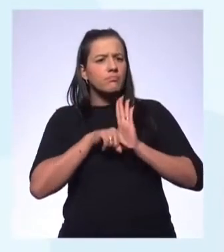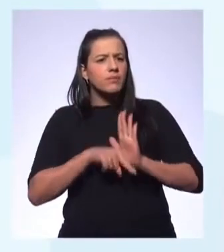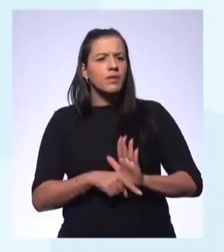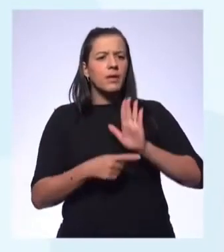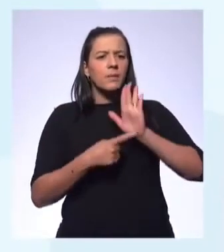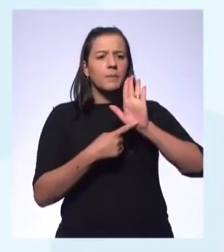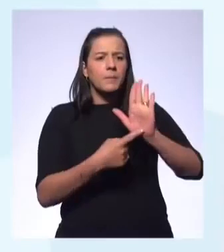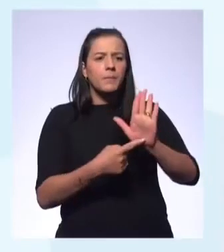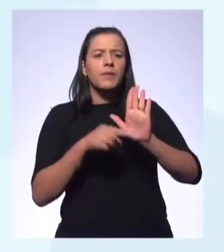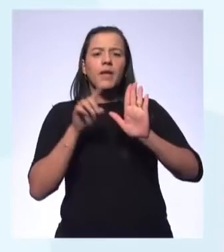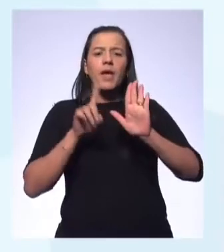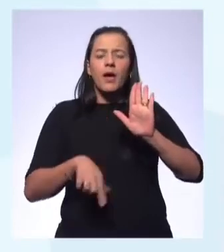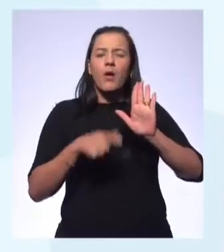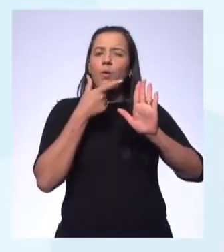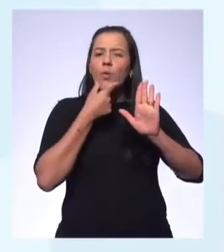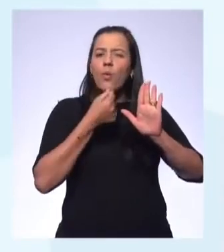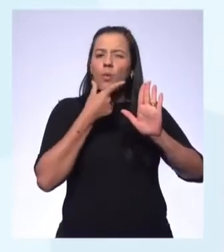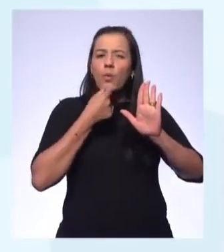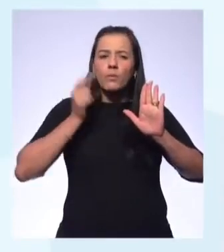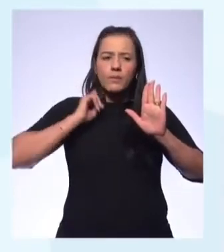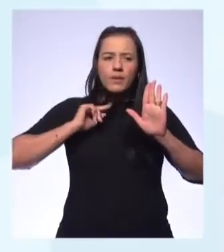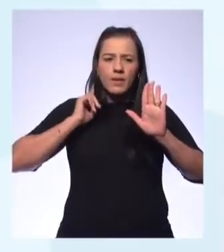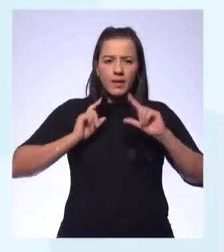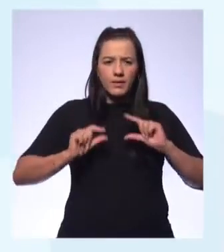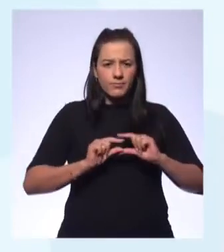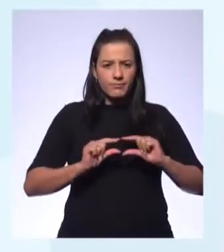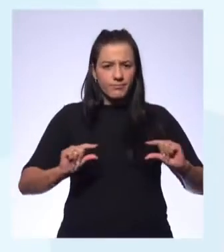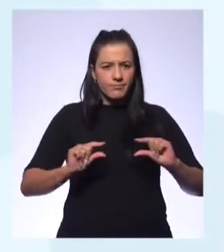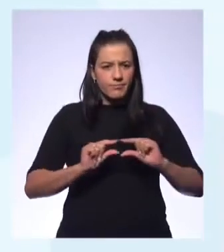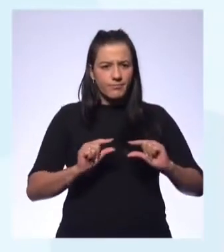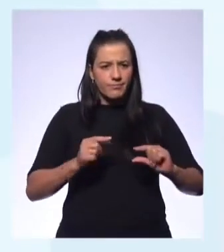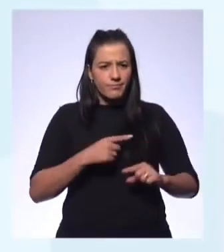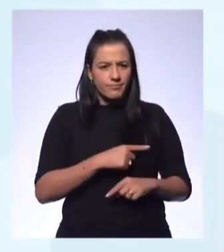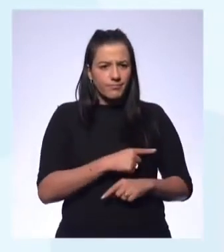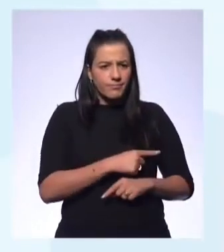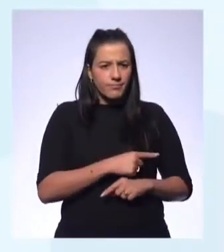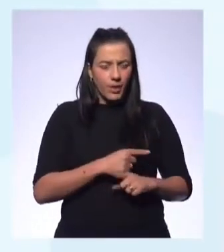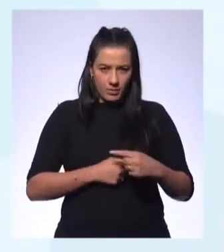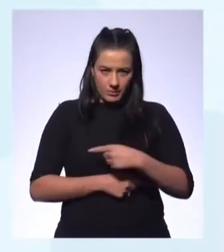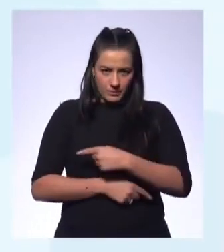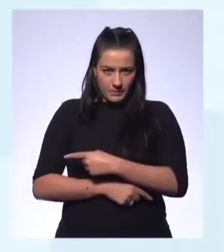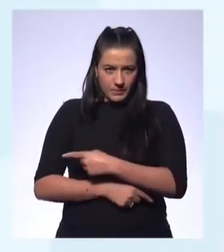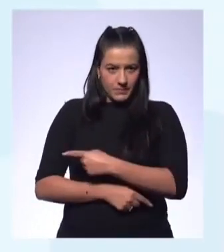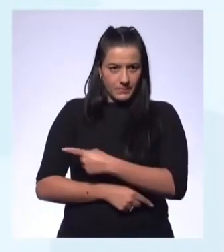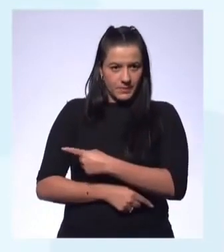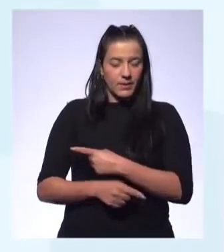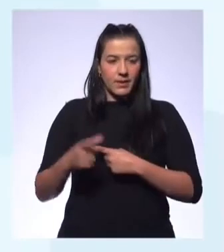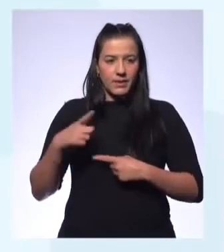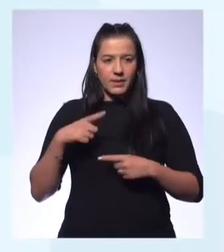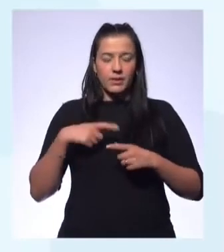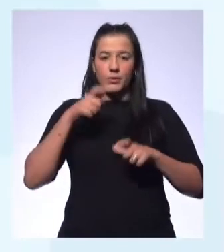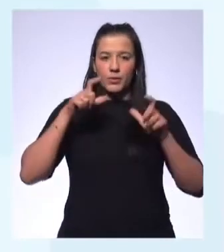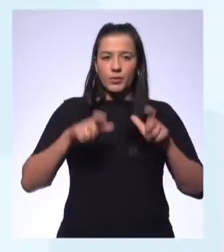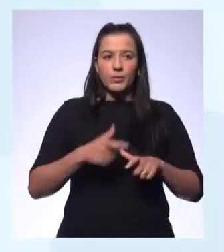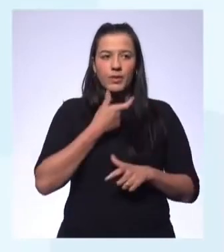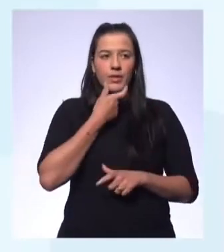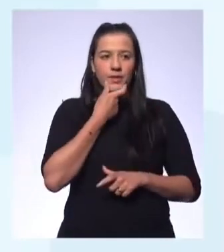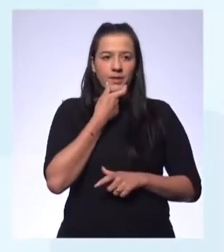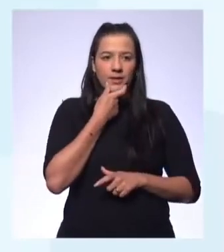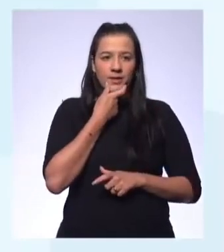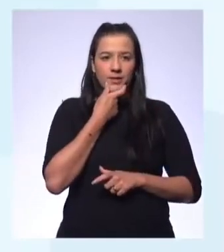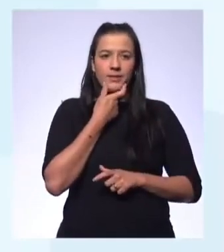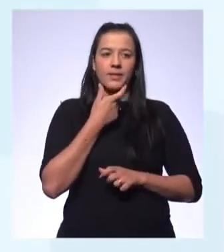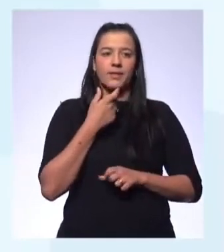de um mineiro em Middleton, que é um subúrbio da cidade de Leeds, na Inglaterra, em